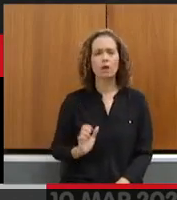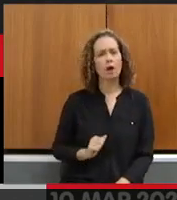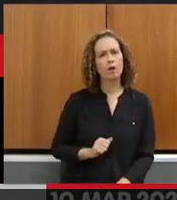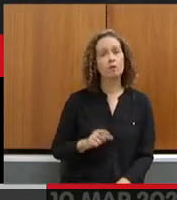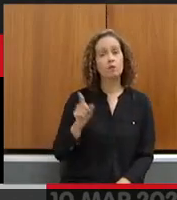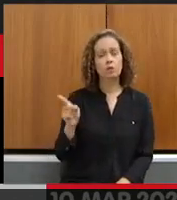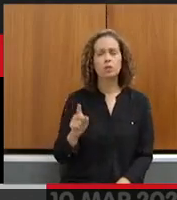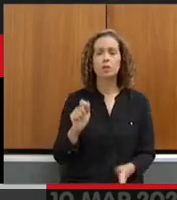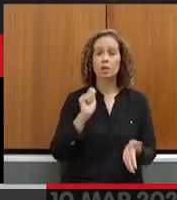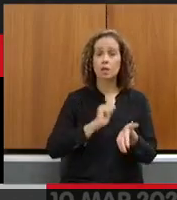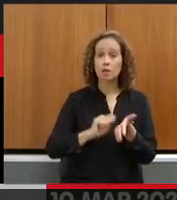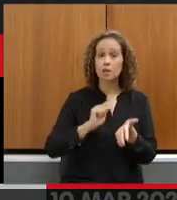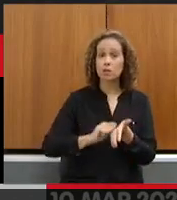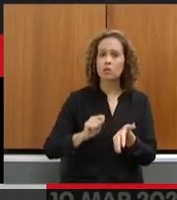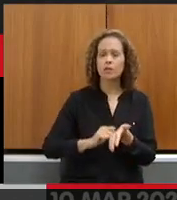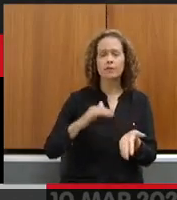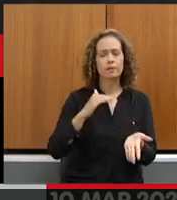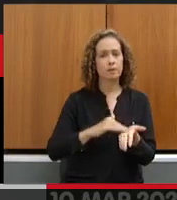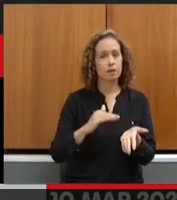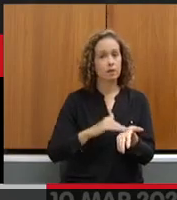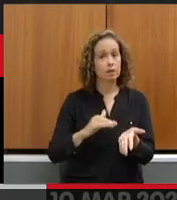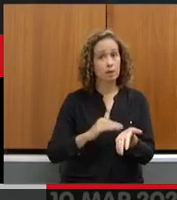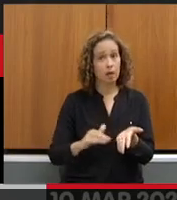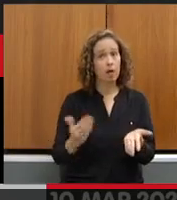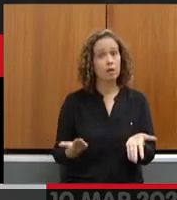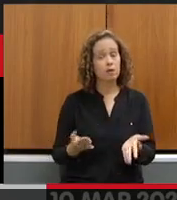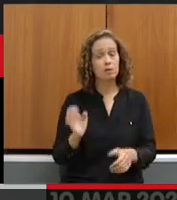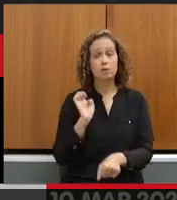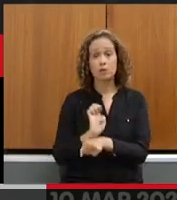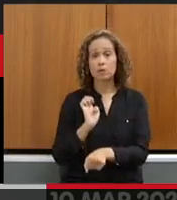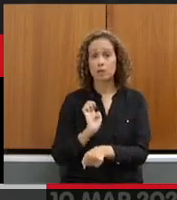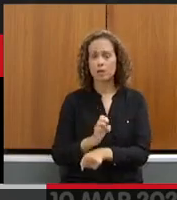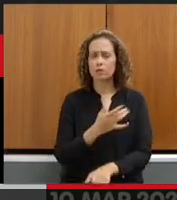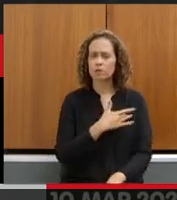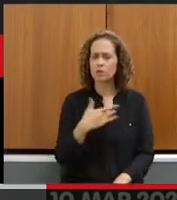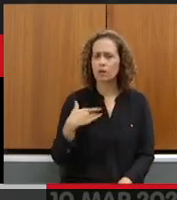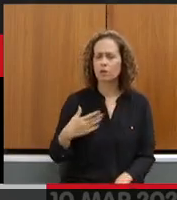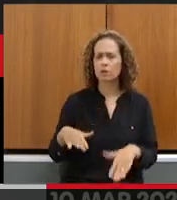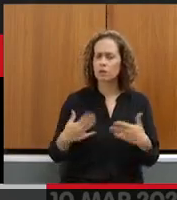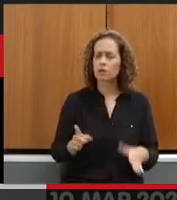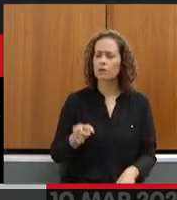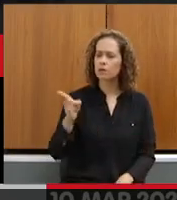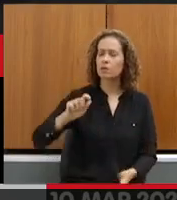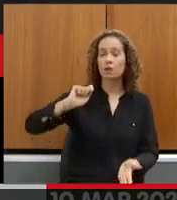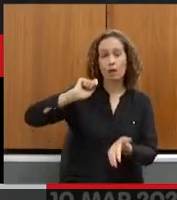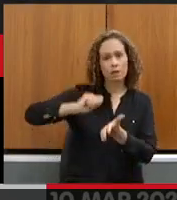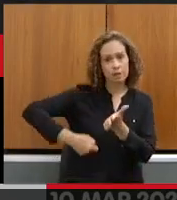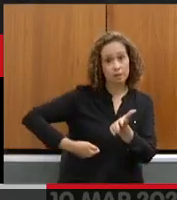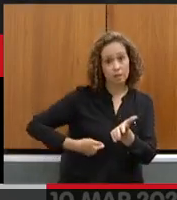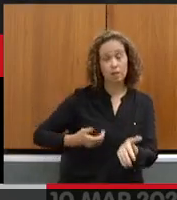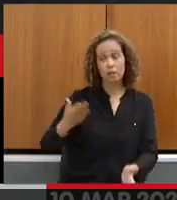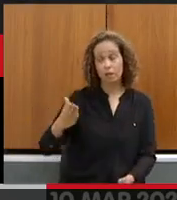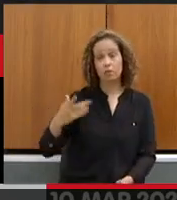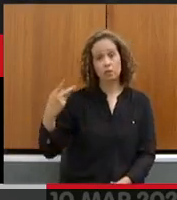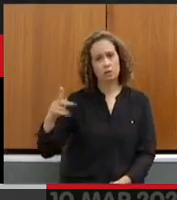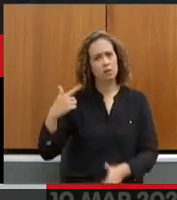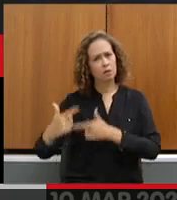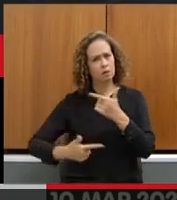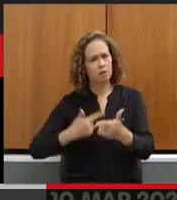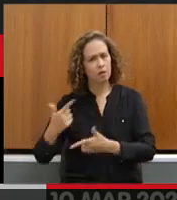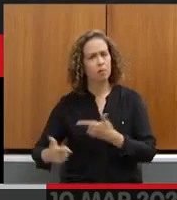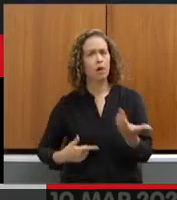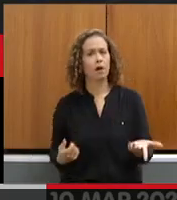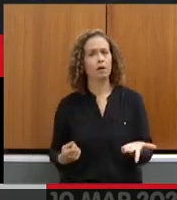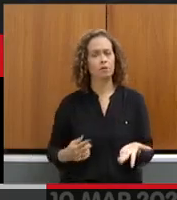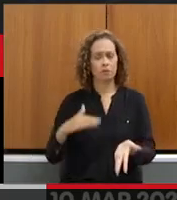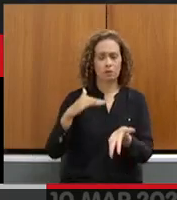secretário de estado de saúde do a partir do momento que o senhor assina como secretário de estado de saúde que é o cabo ao qual o senhor é